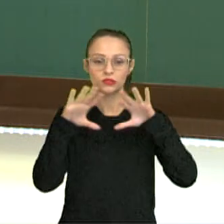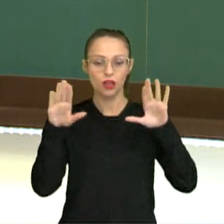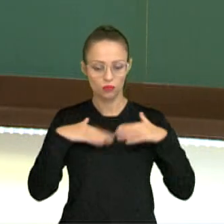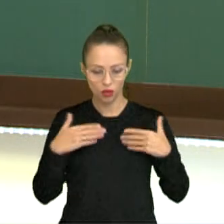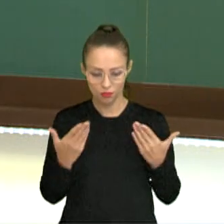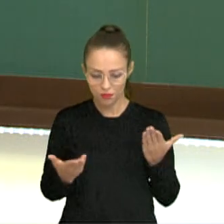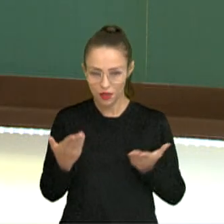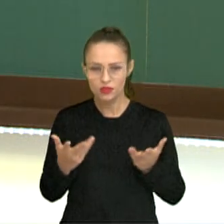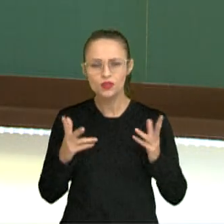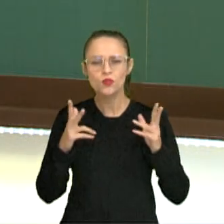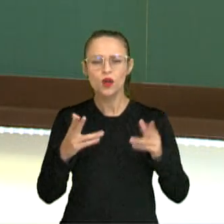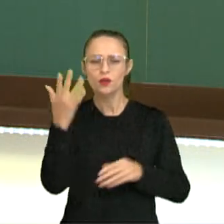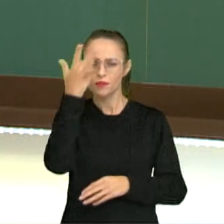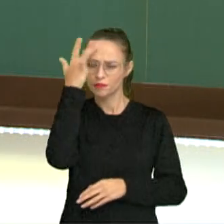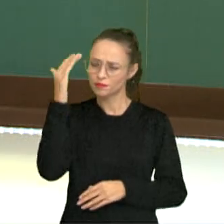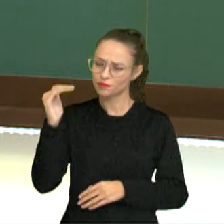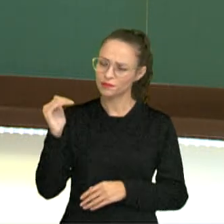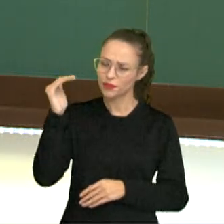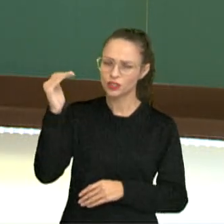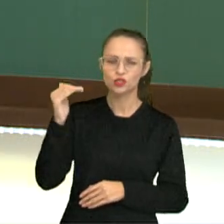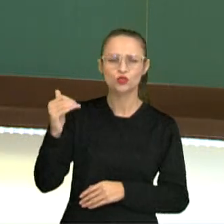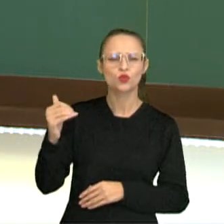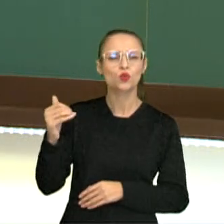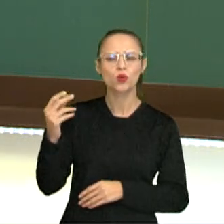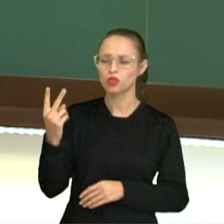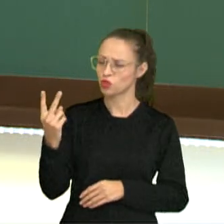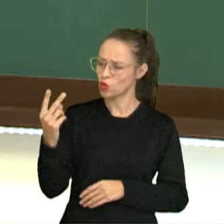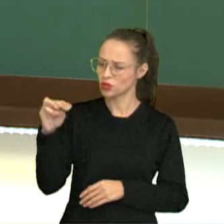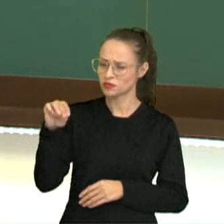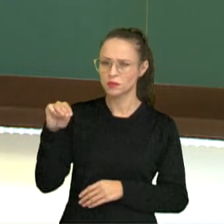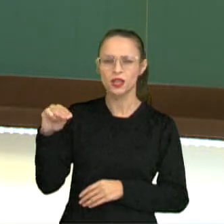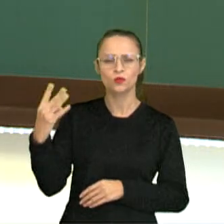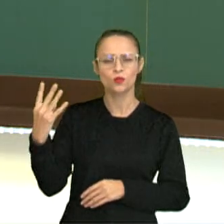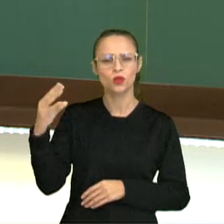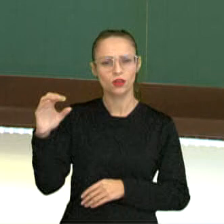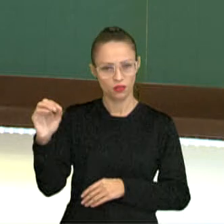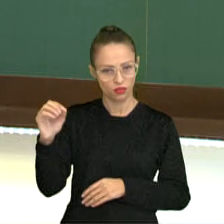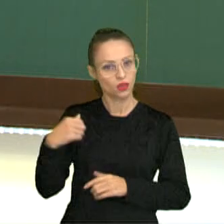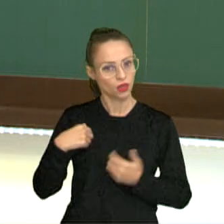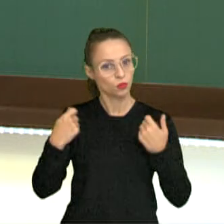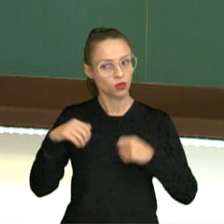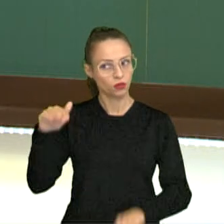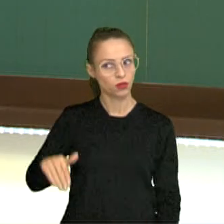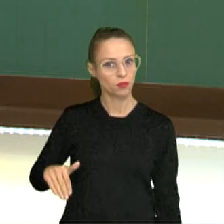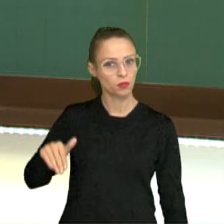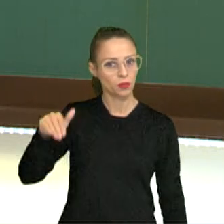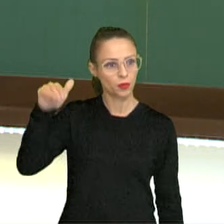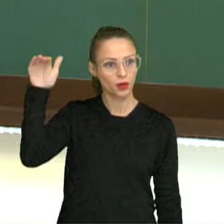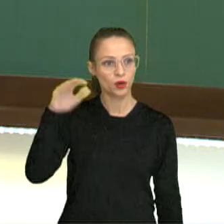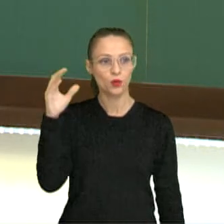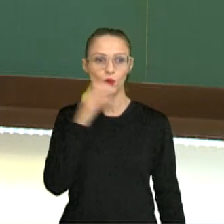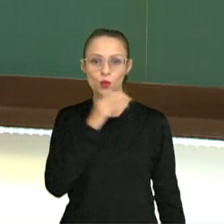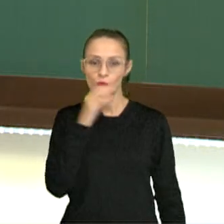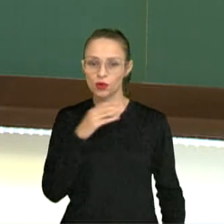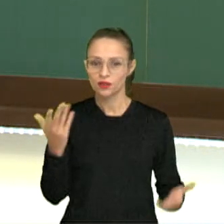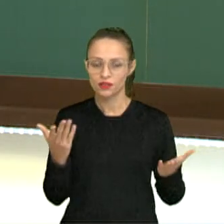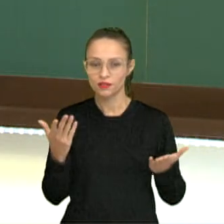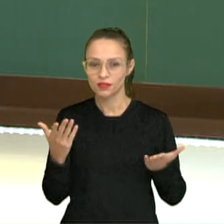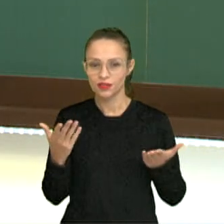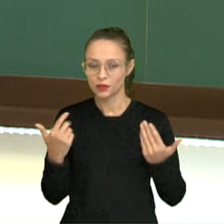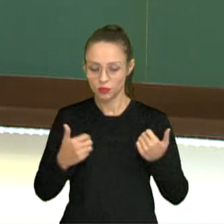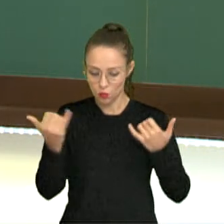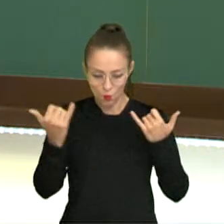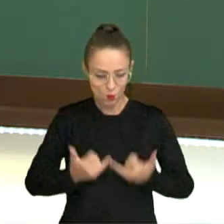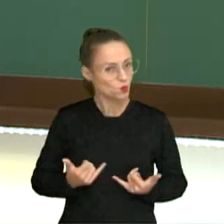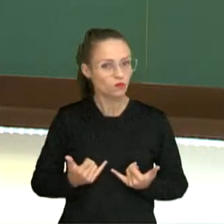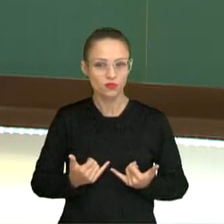é igual de uma pessoa de 2,40 metros. Tenho que crescer urgentemente. Então ali ele muda, ele não precisa